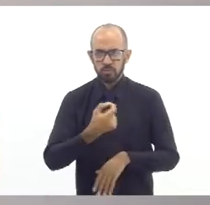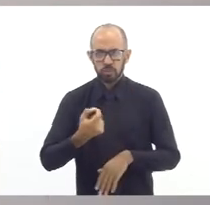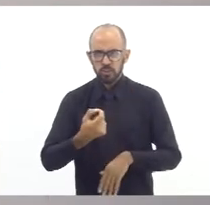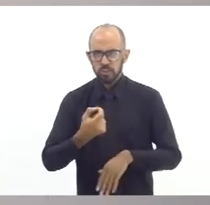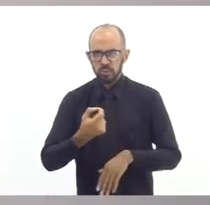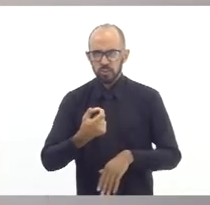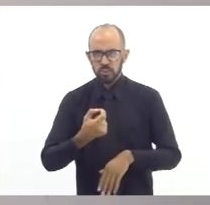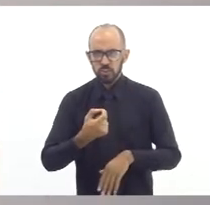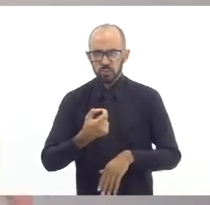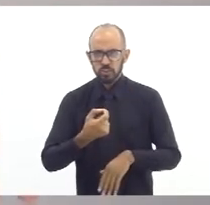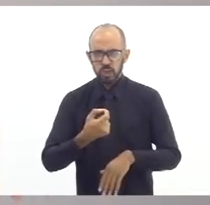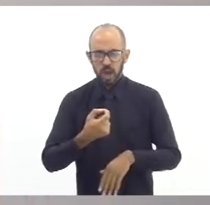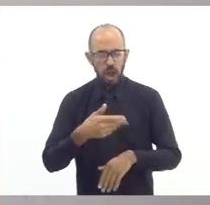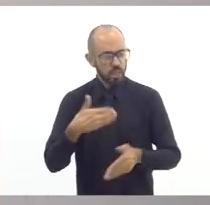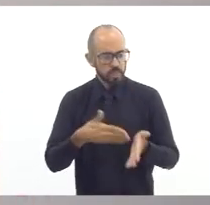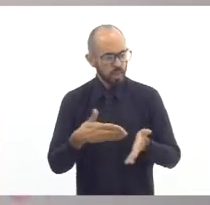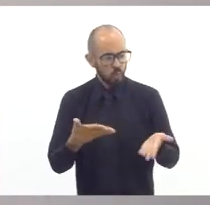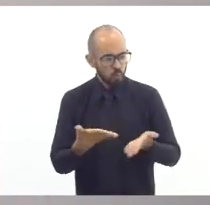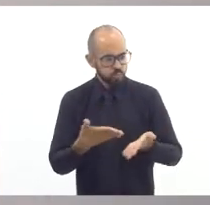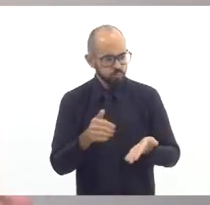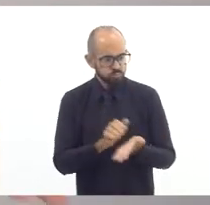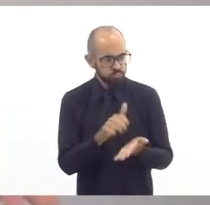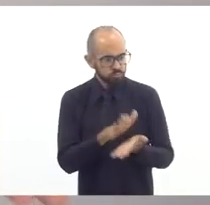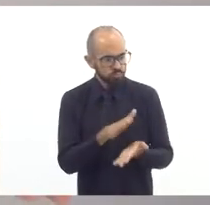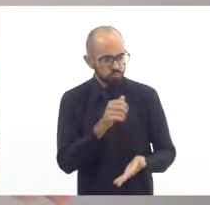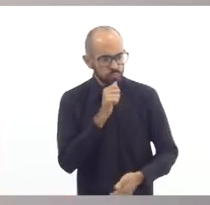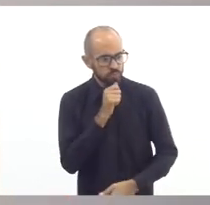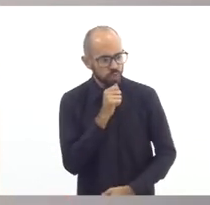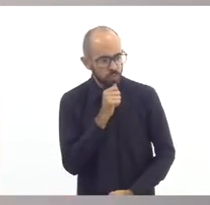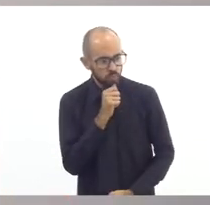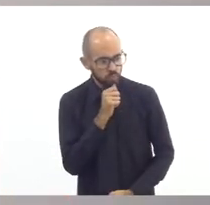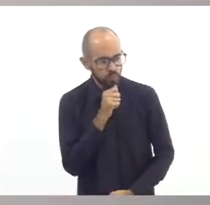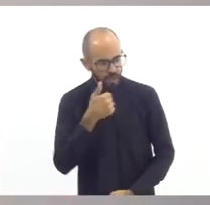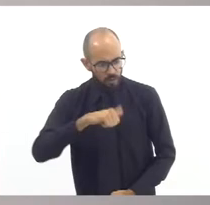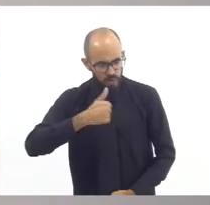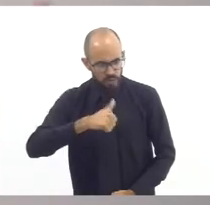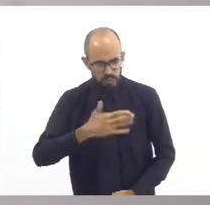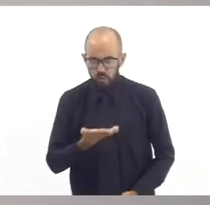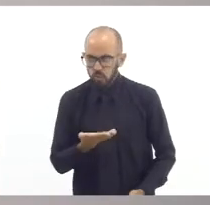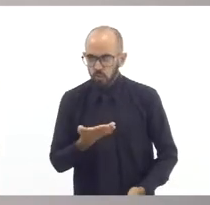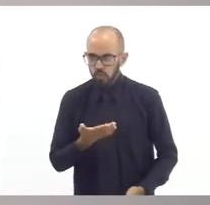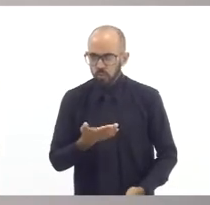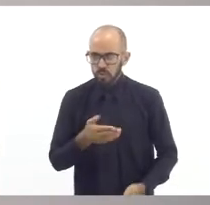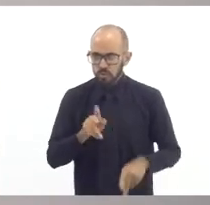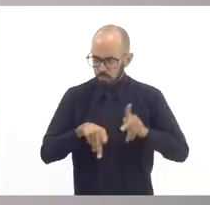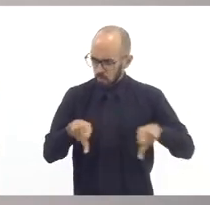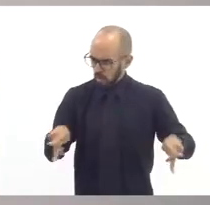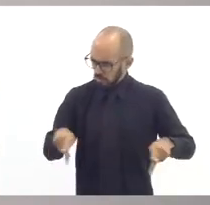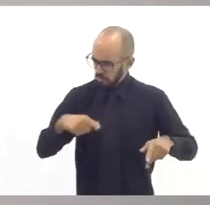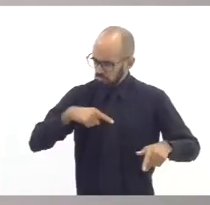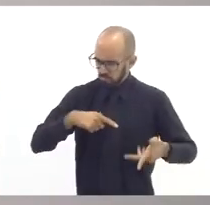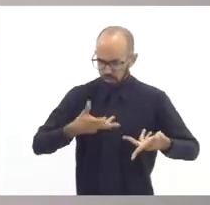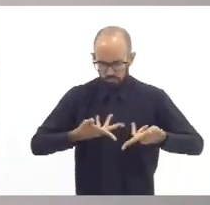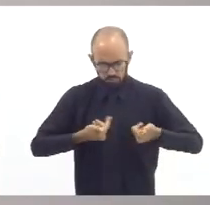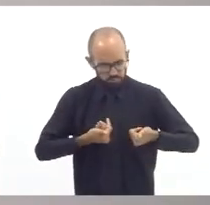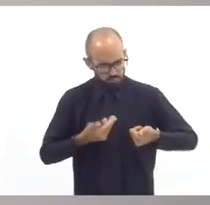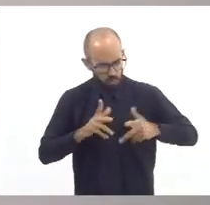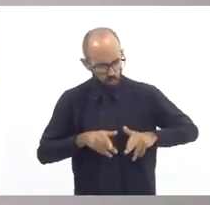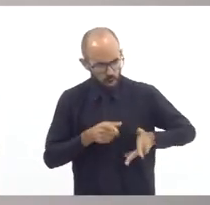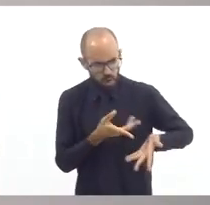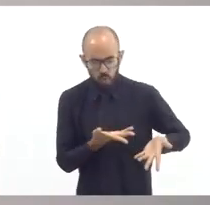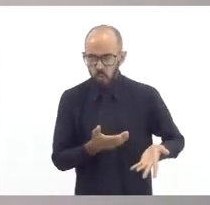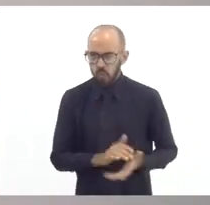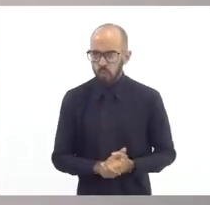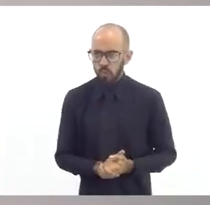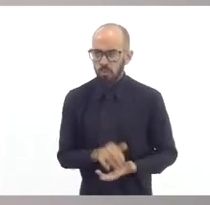delas resultou em multa? Ainda está em análise? Será que o cidadão comum tem esse privilégio? Ou ele tem que pagar as